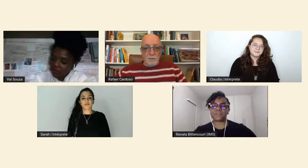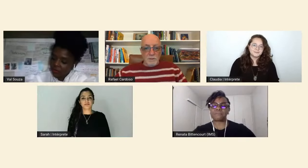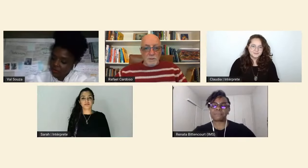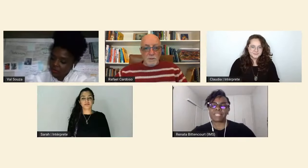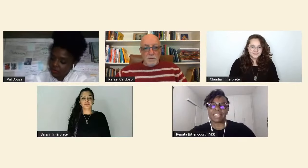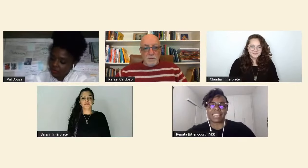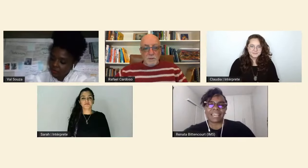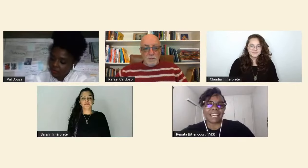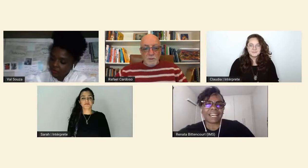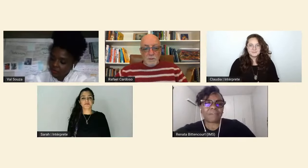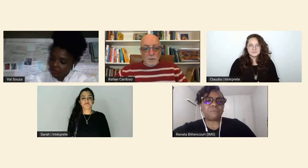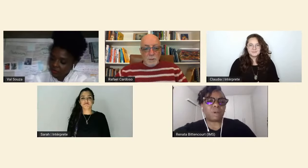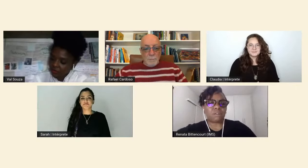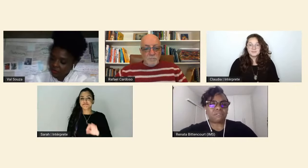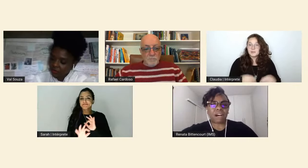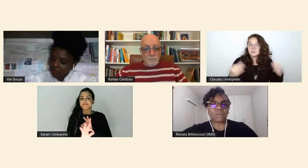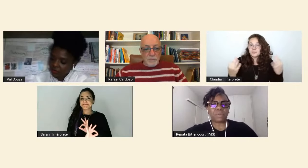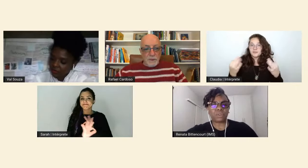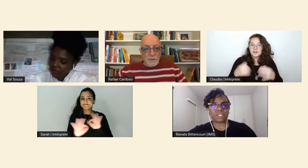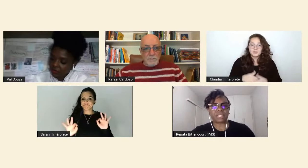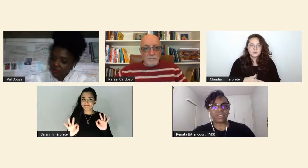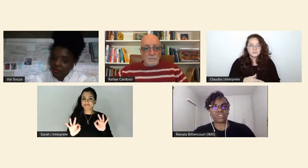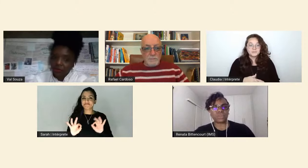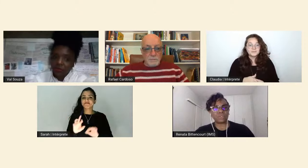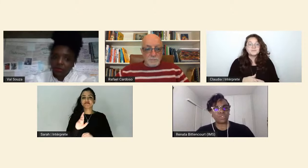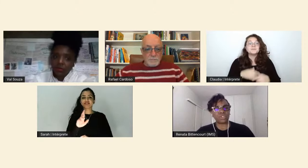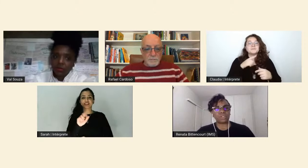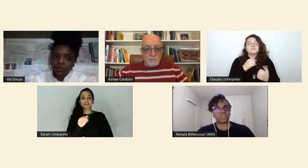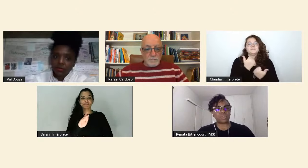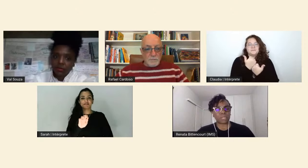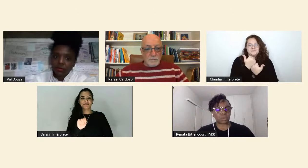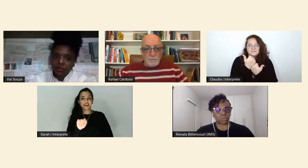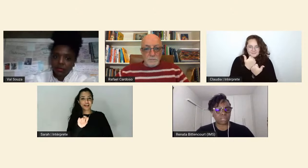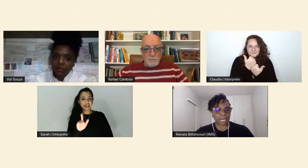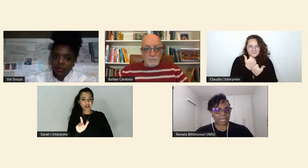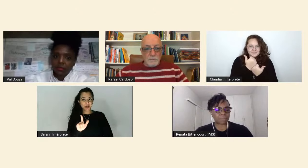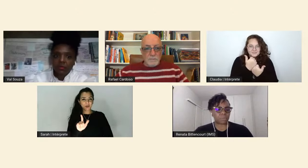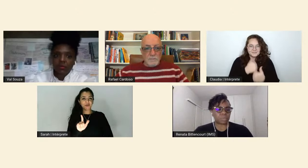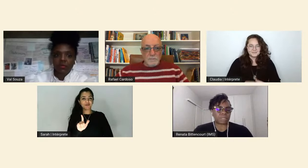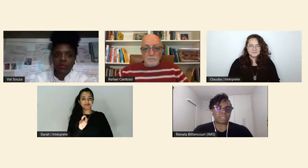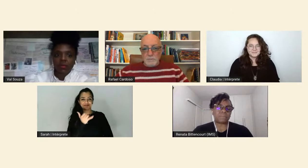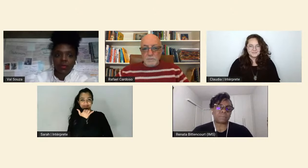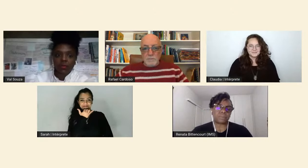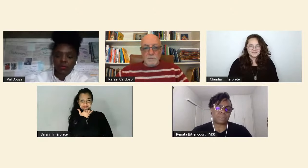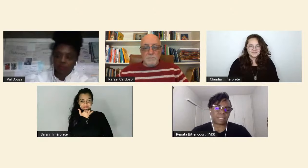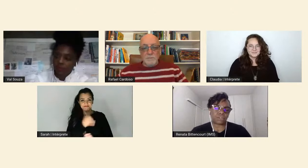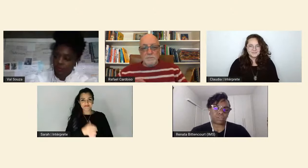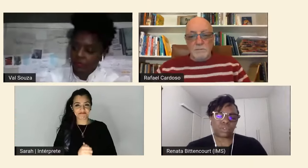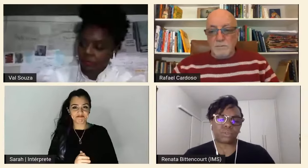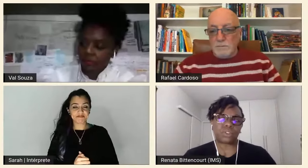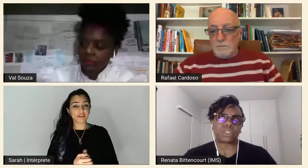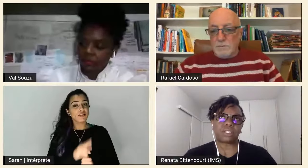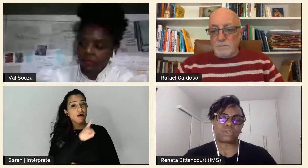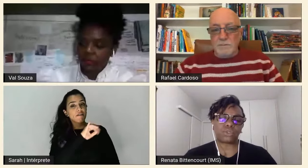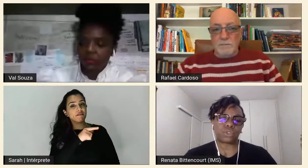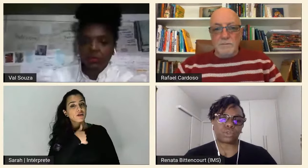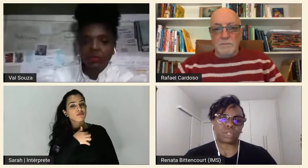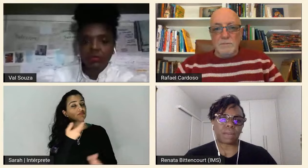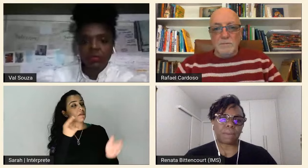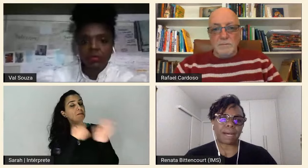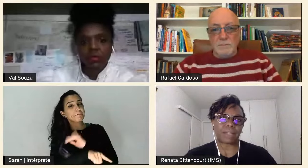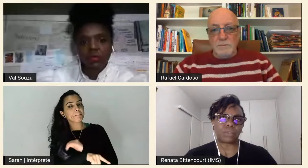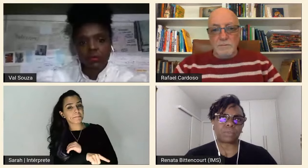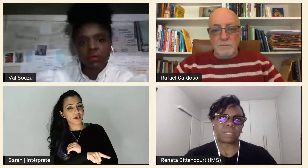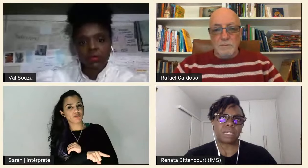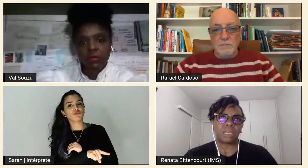Perfeito, Rafael. Val, eu gostaria de te perguntar, dentro do que você trouxe